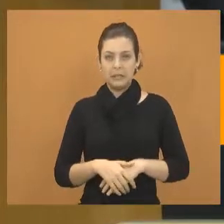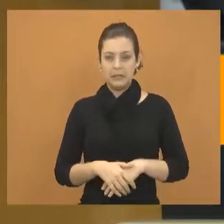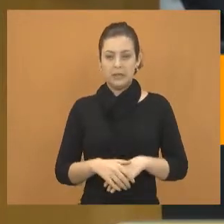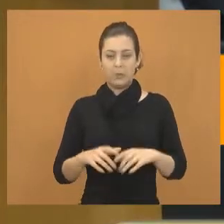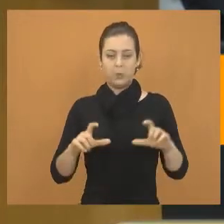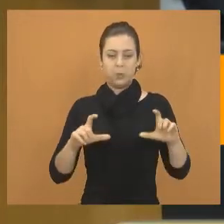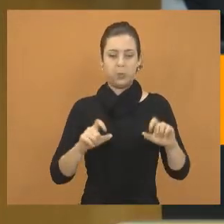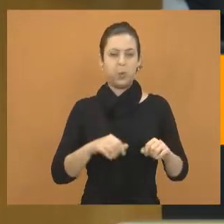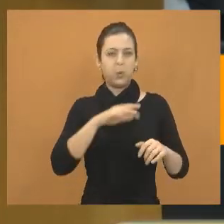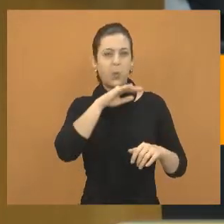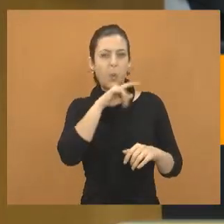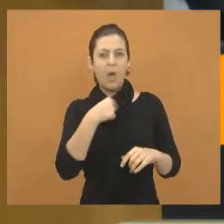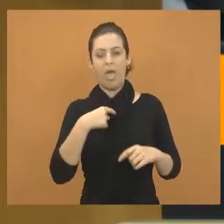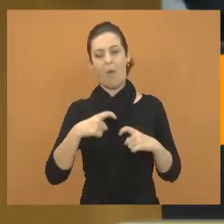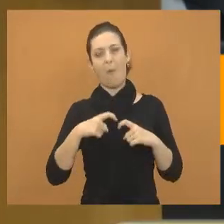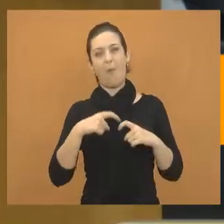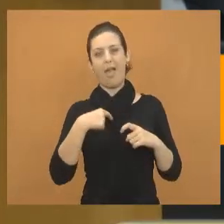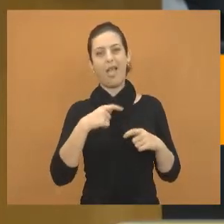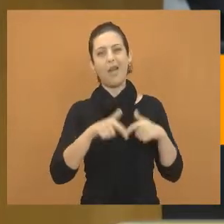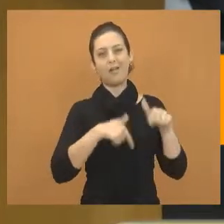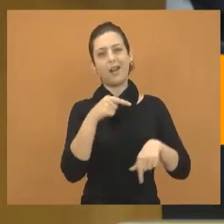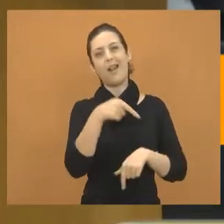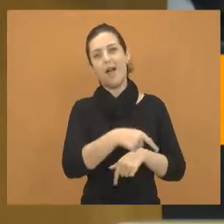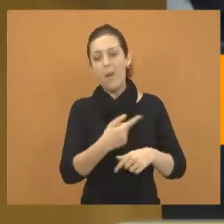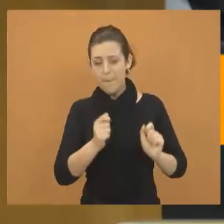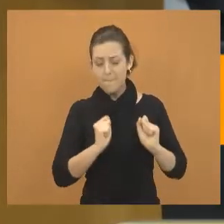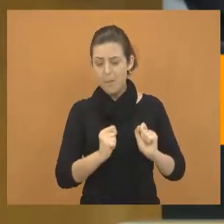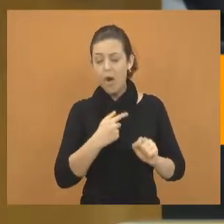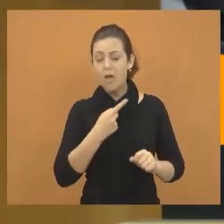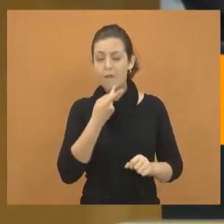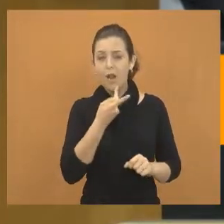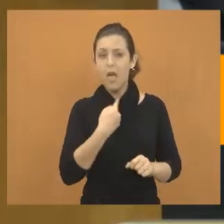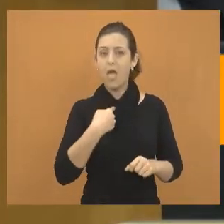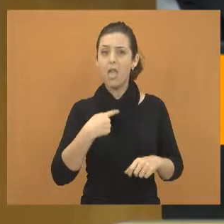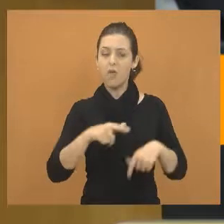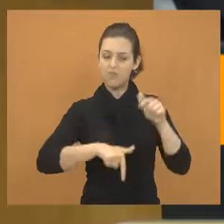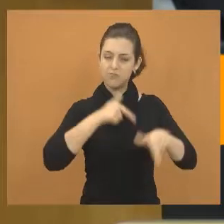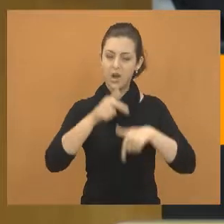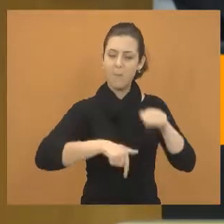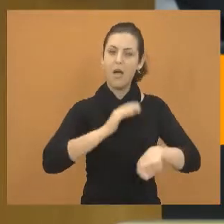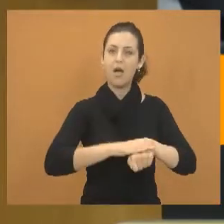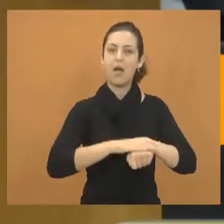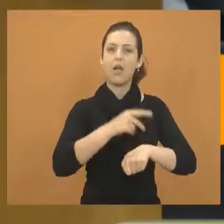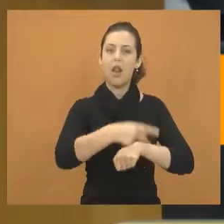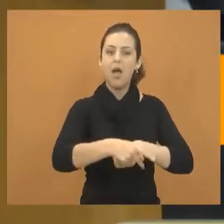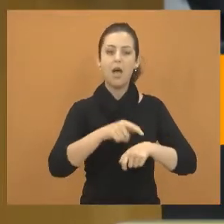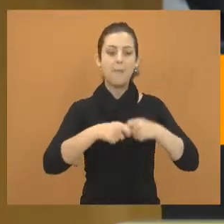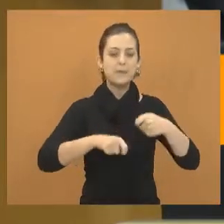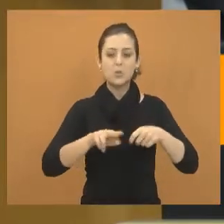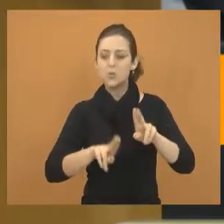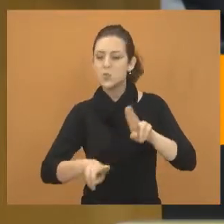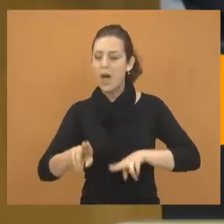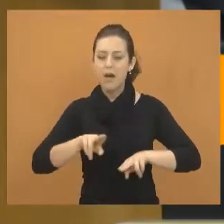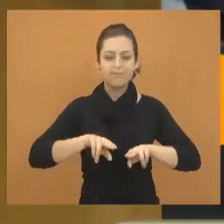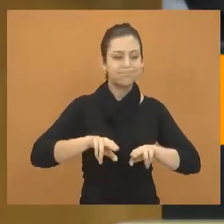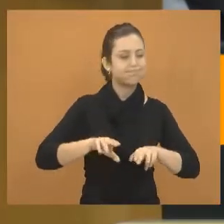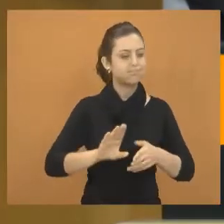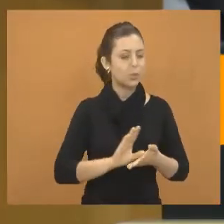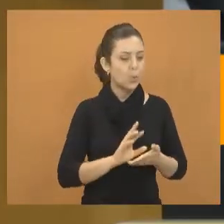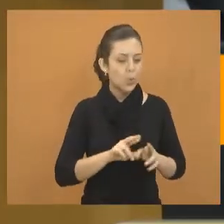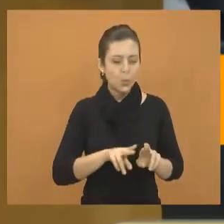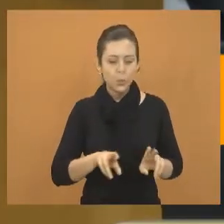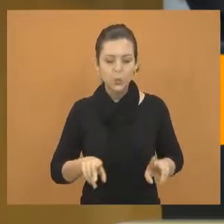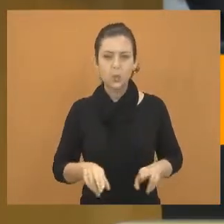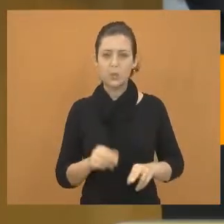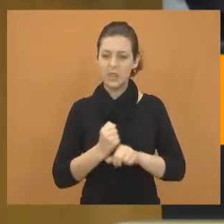Sucatearam a Santa Casa, sou médico, faço parte do corpo clínico, então posso falar aqui, porque eu boto a mão na massa lá para operar e sei, durante todos